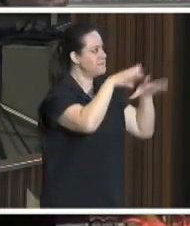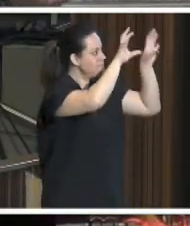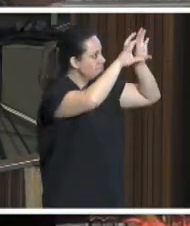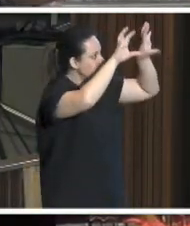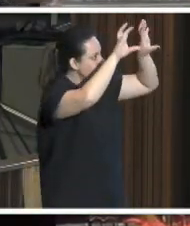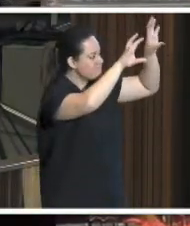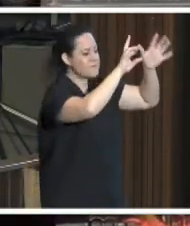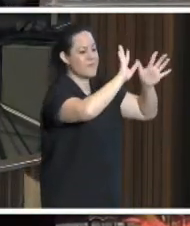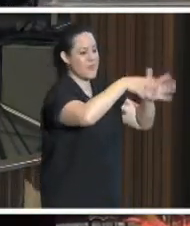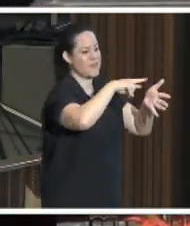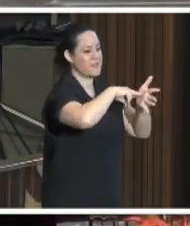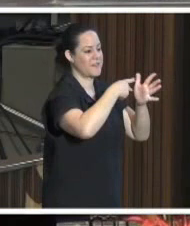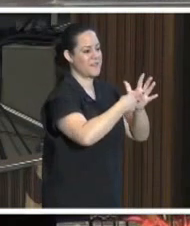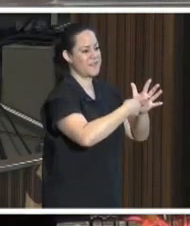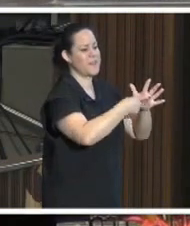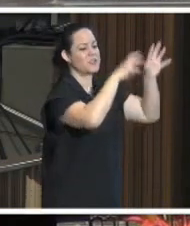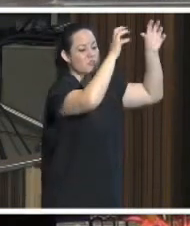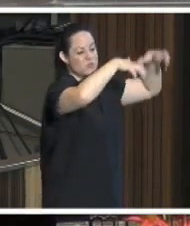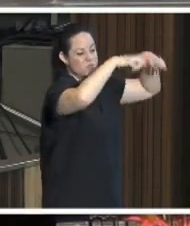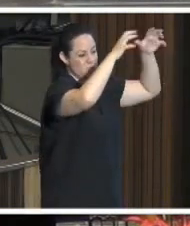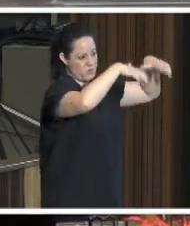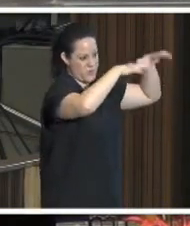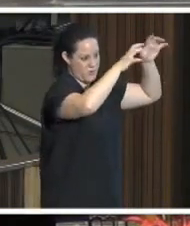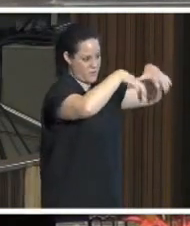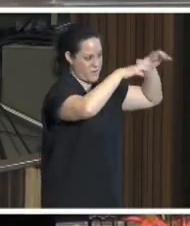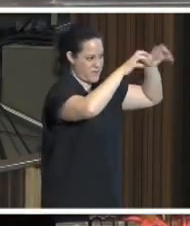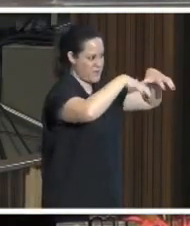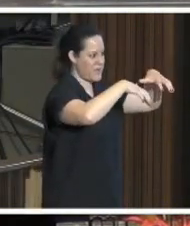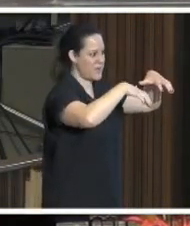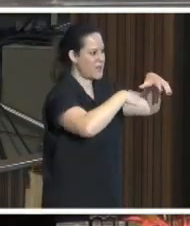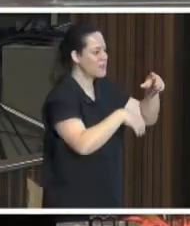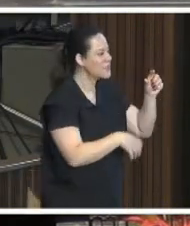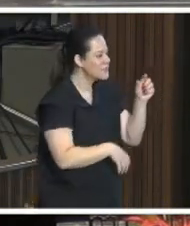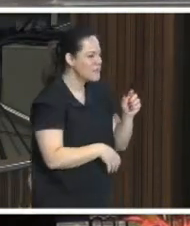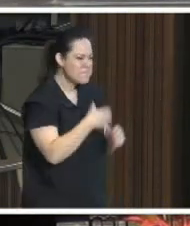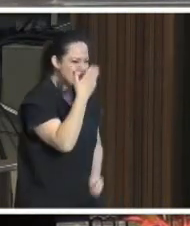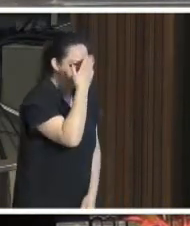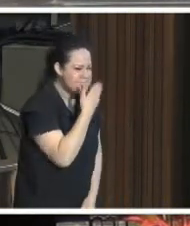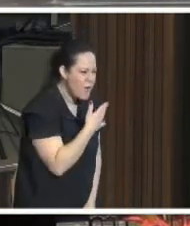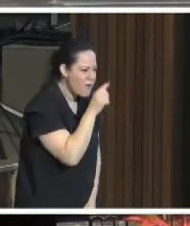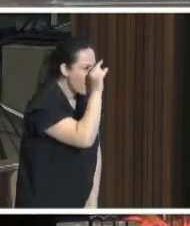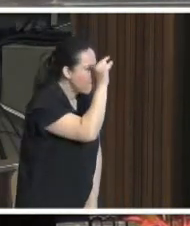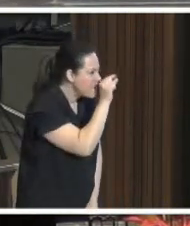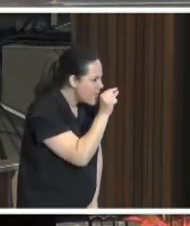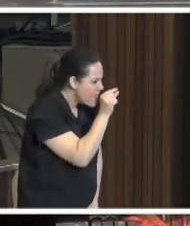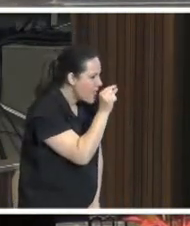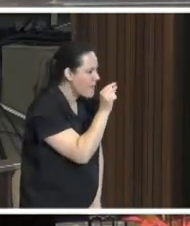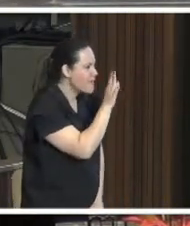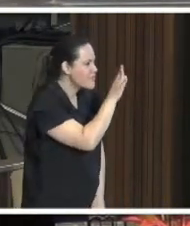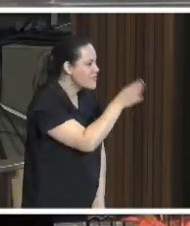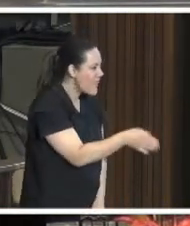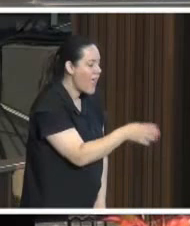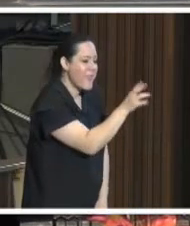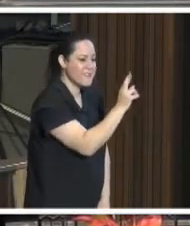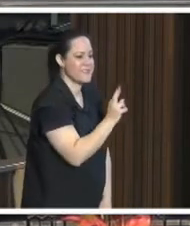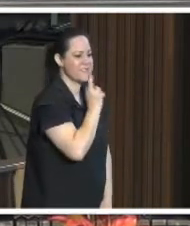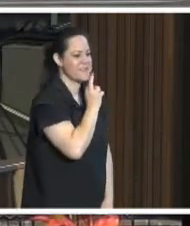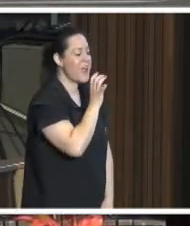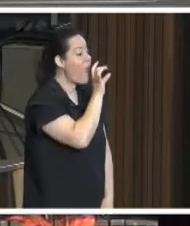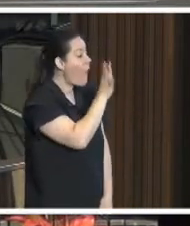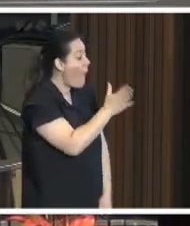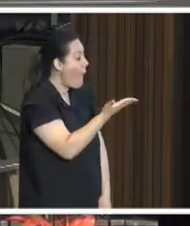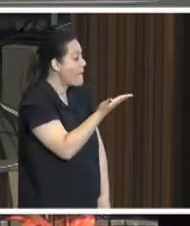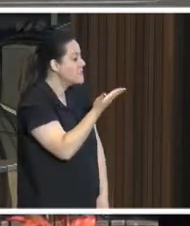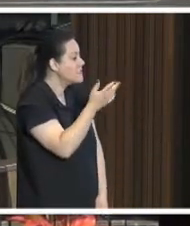chuva. O sinal pequenino já é parte da resposta. E agora eu só vou